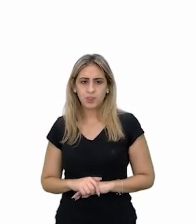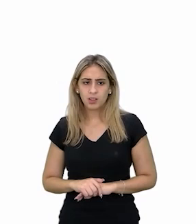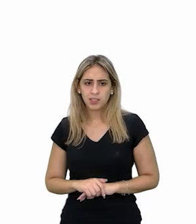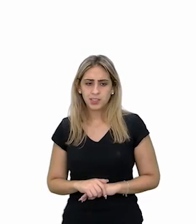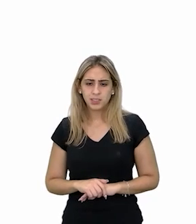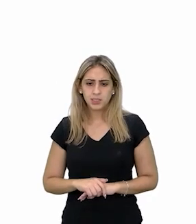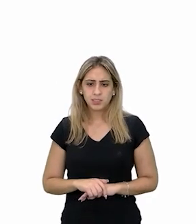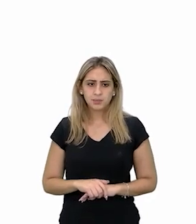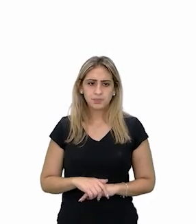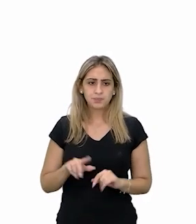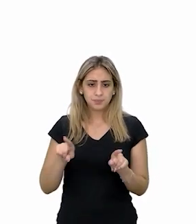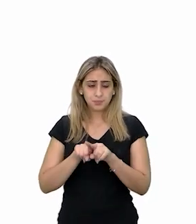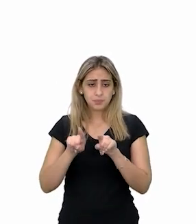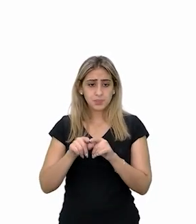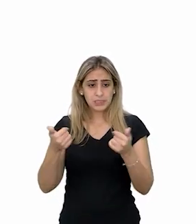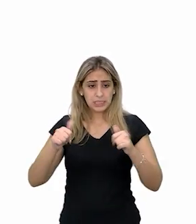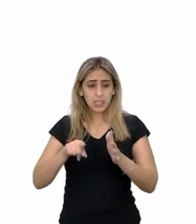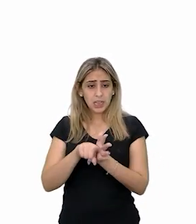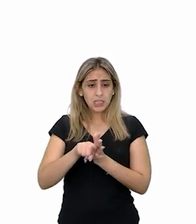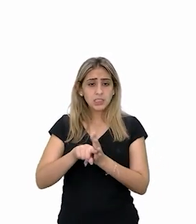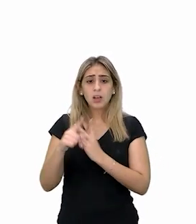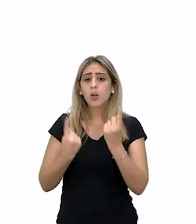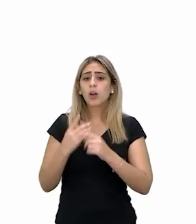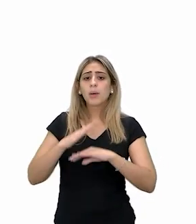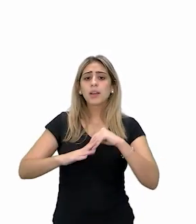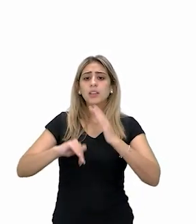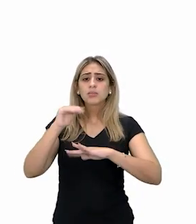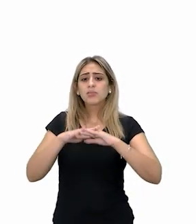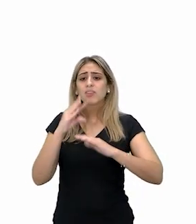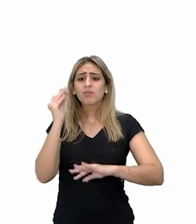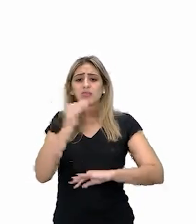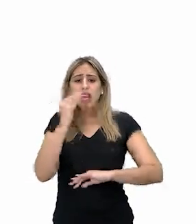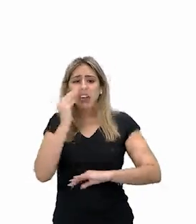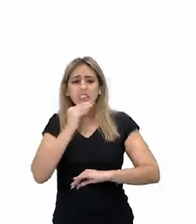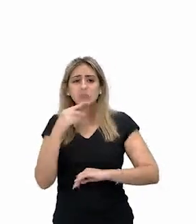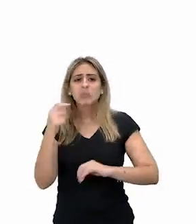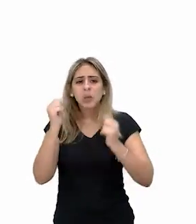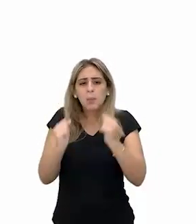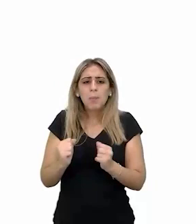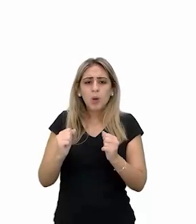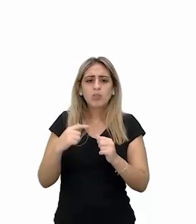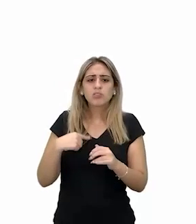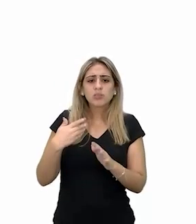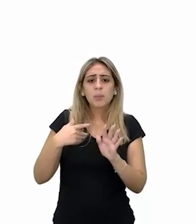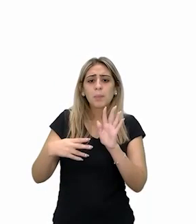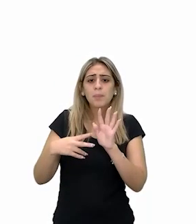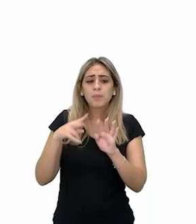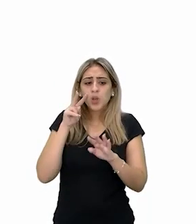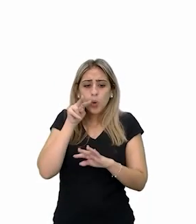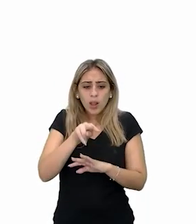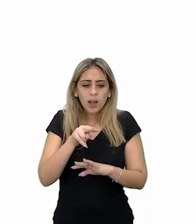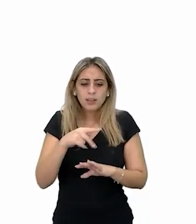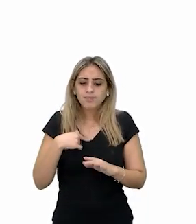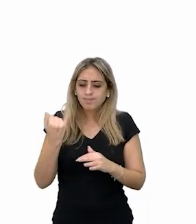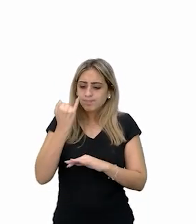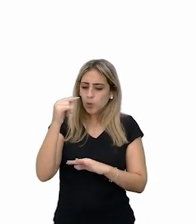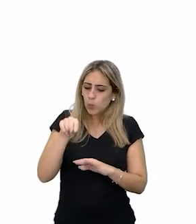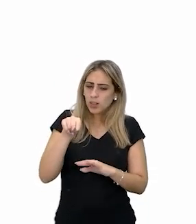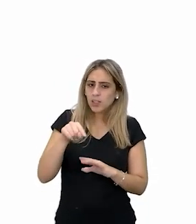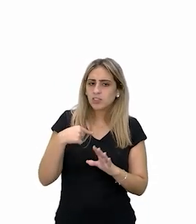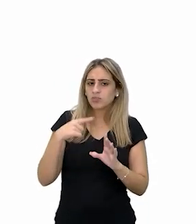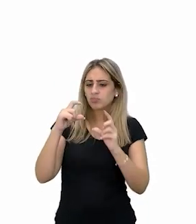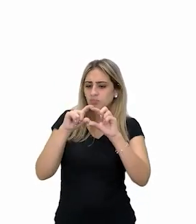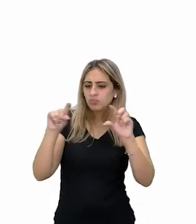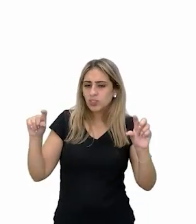daí, justamente, analisar quais são as habilidades fragilizadas que podem ser priorizadas nesse período de